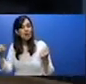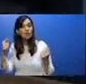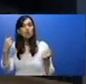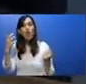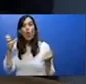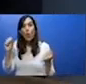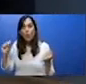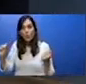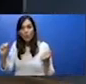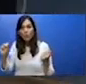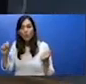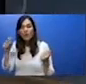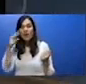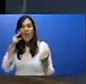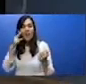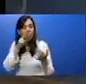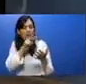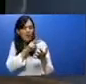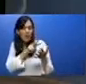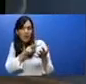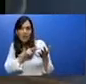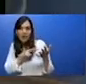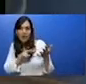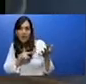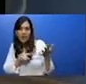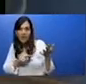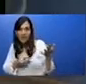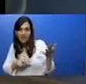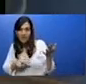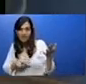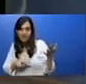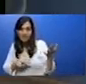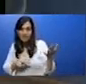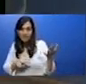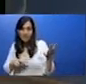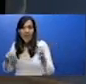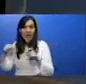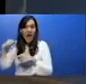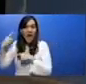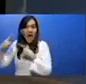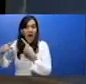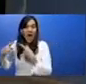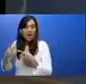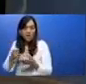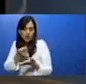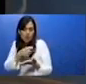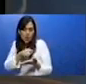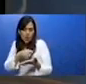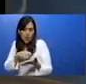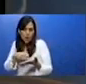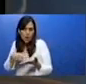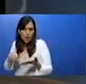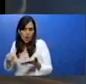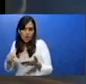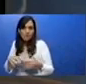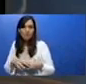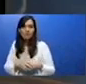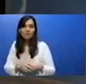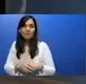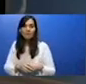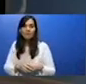18, vocês vão ler aqui a biografia de Rafael Sanzio, tá? Ele pintou a La